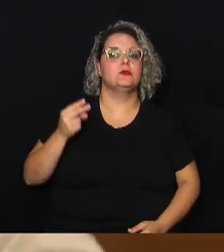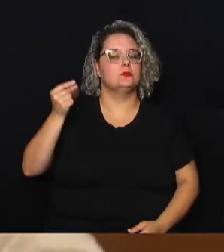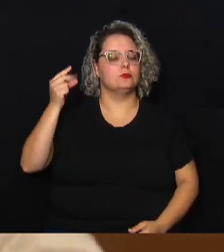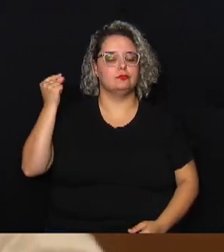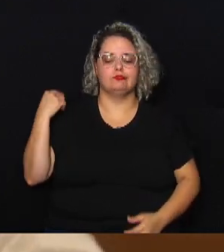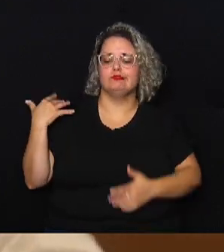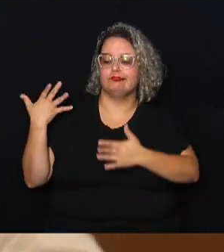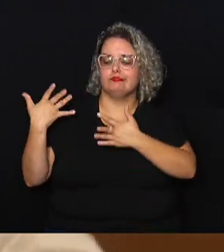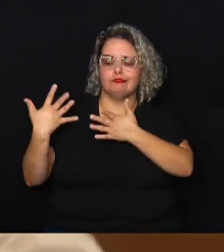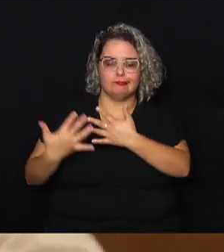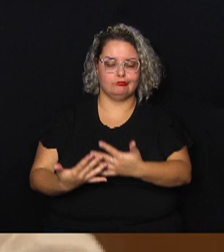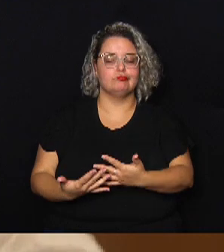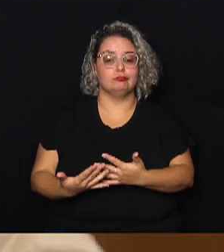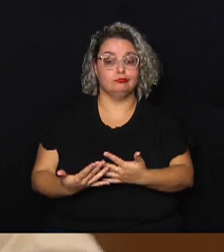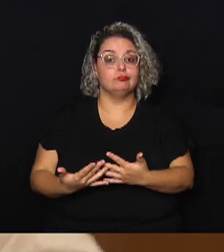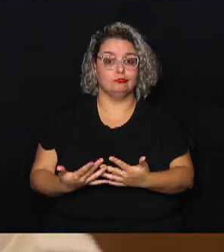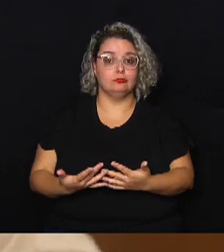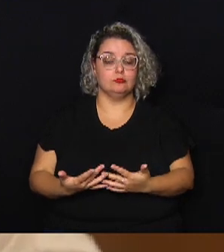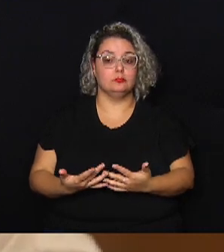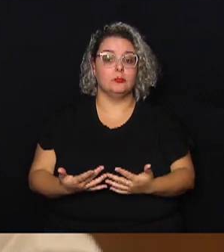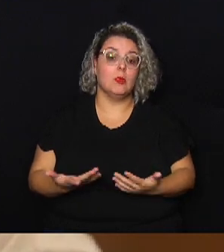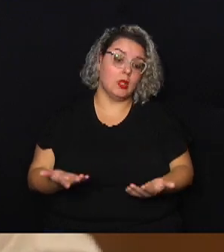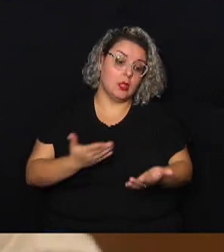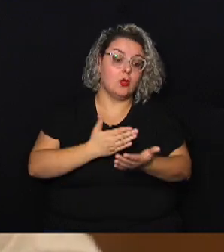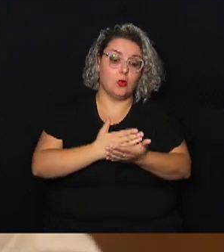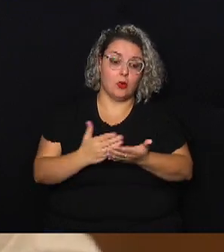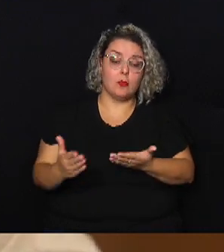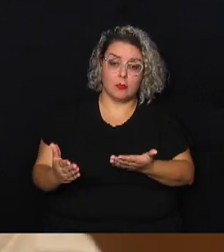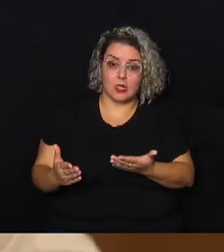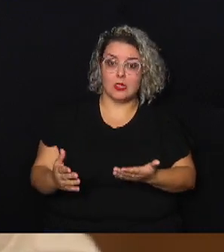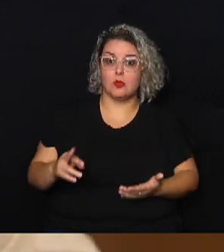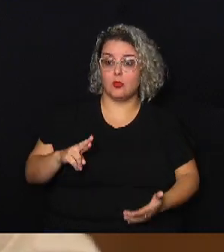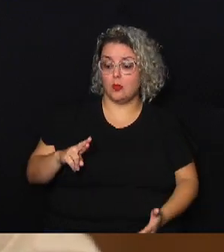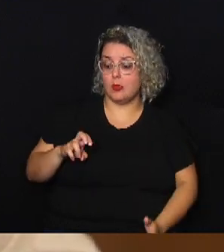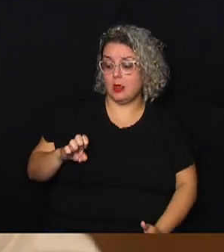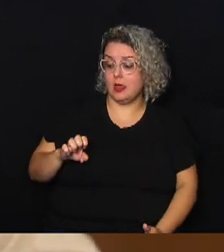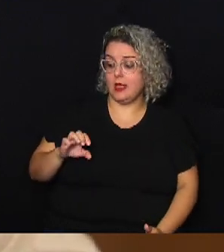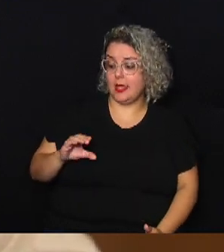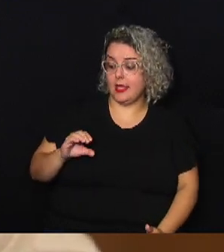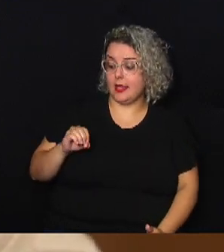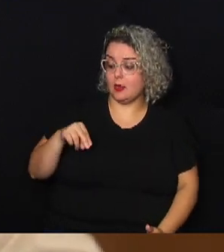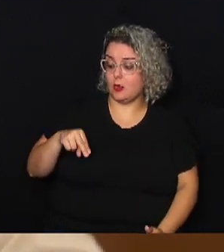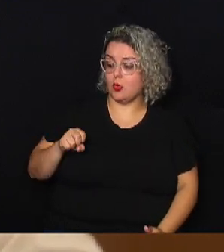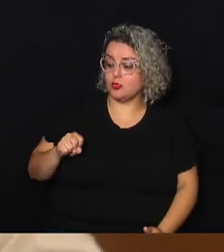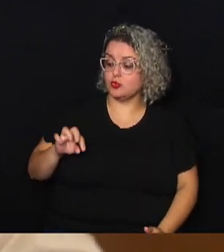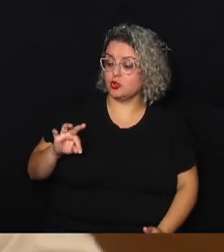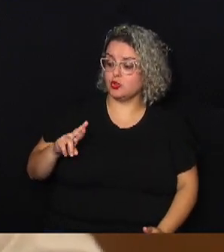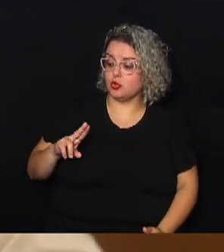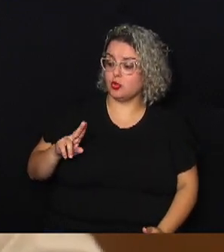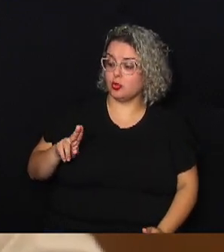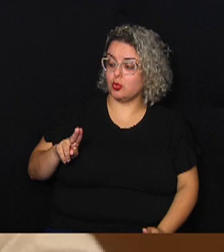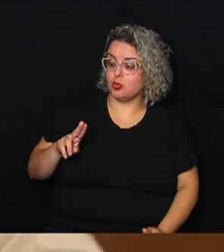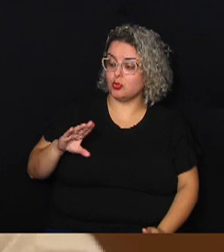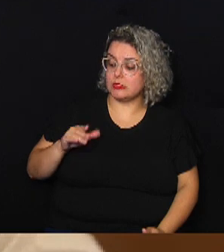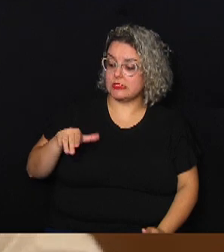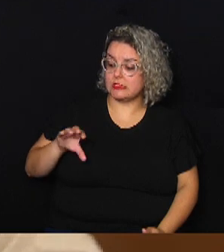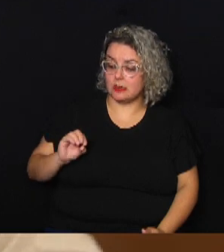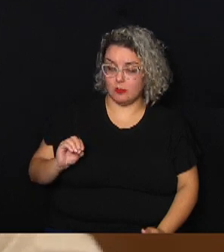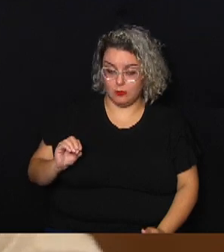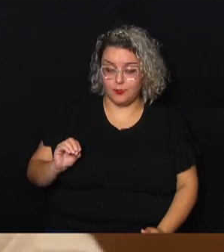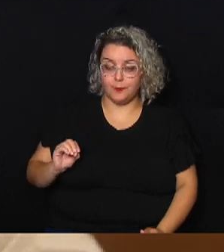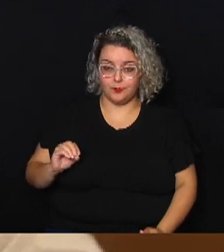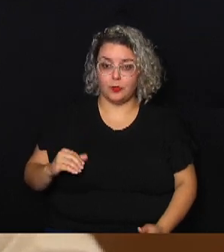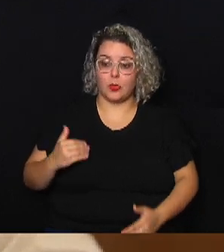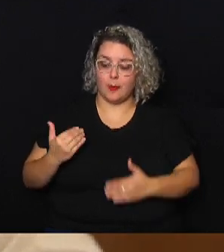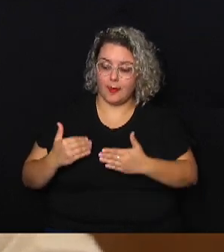né? Então, e ela começa com reconstrução, principalmente, né? Então, tem uma reconstrução,